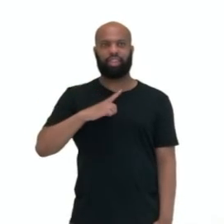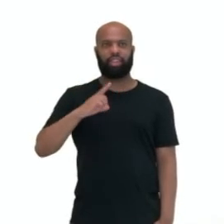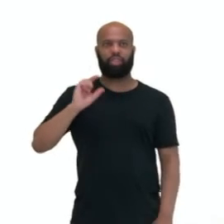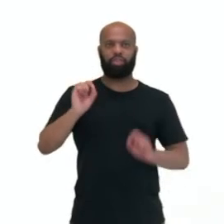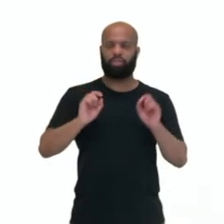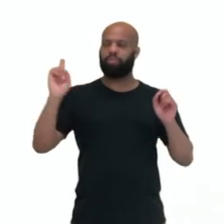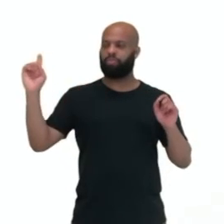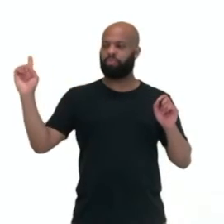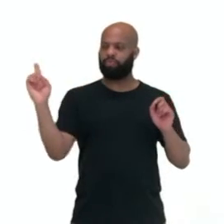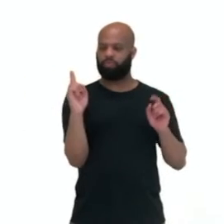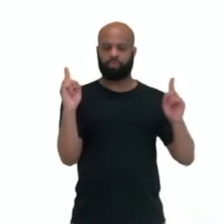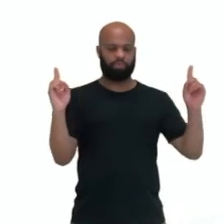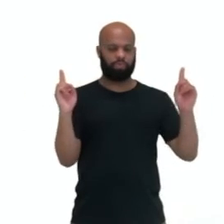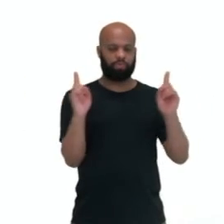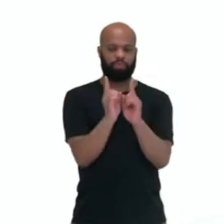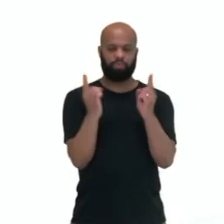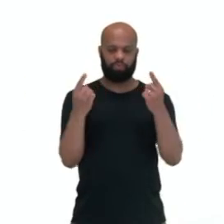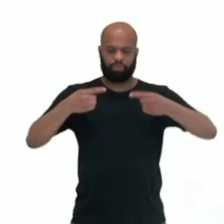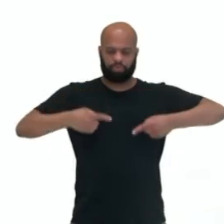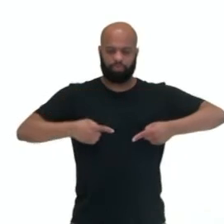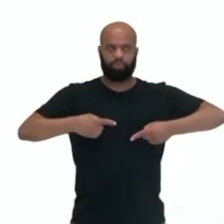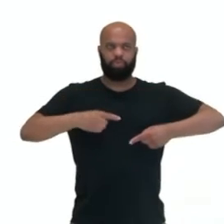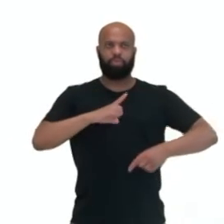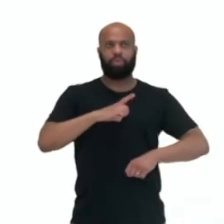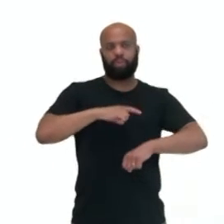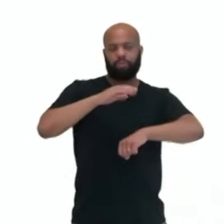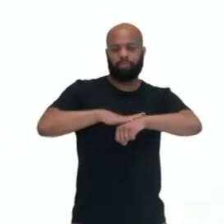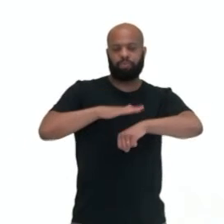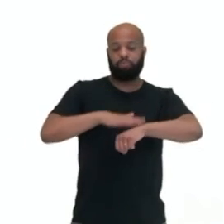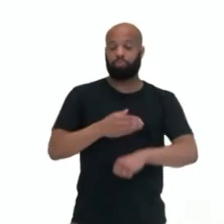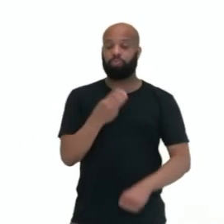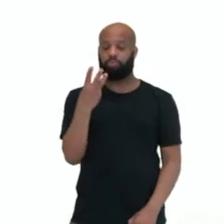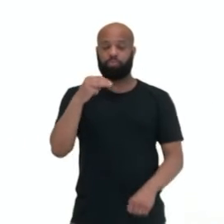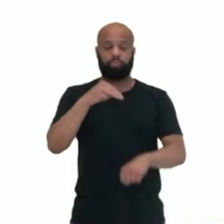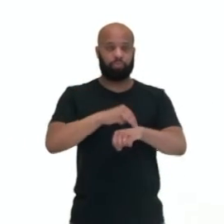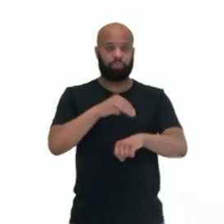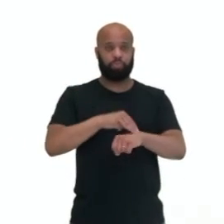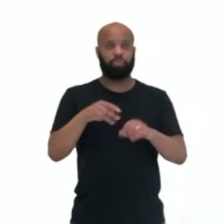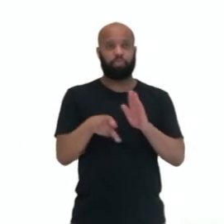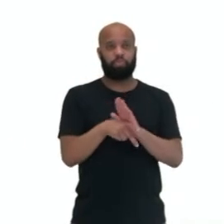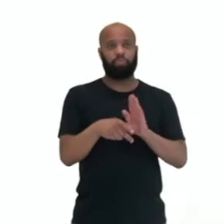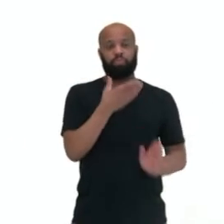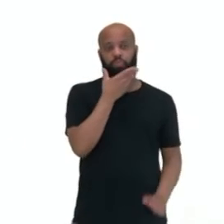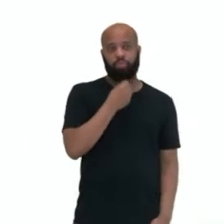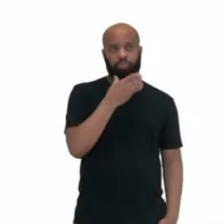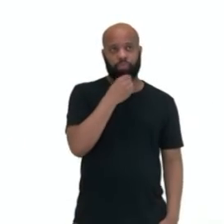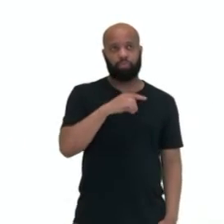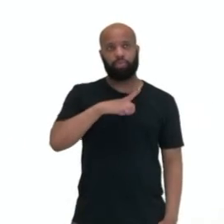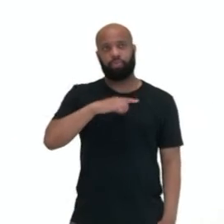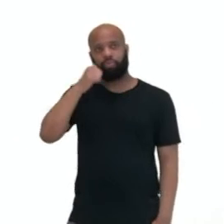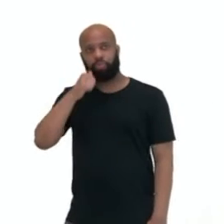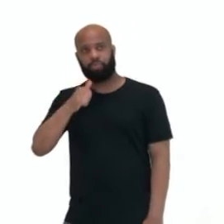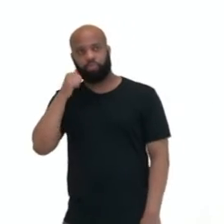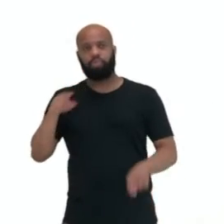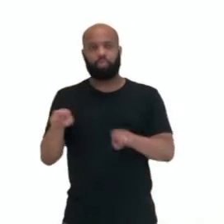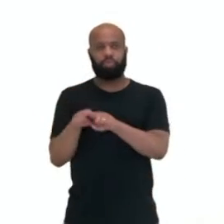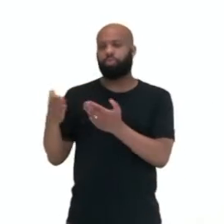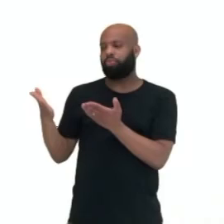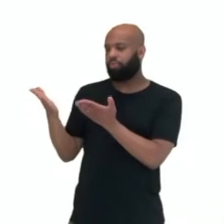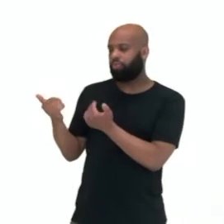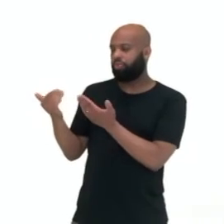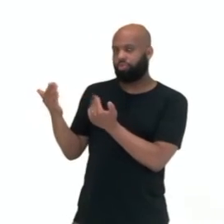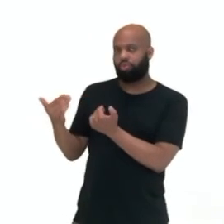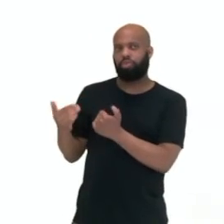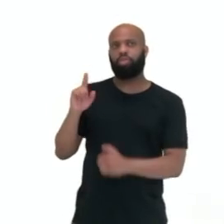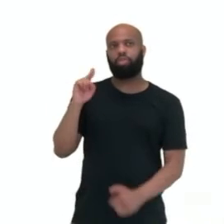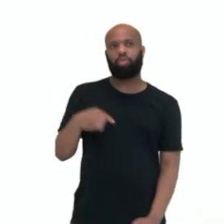em combate. A duração é um round de 3 minutos no masculino e nas categorias feminina e juvenil, que são os mais